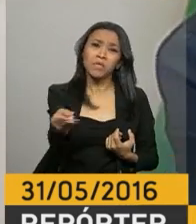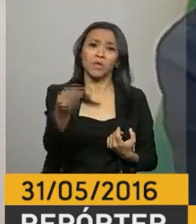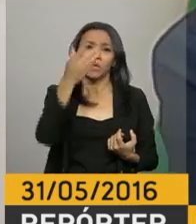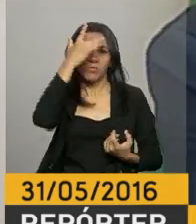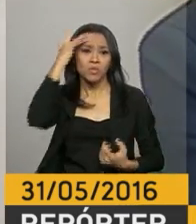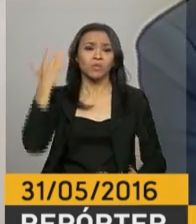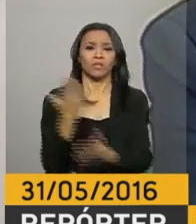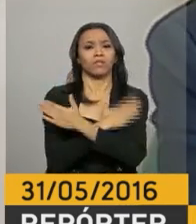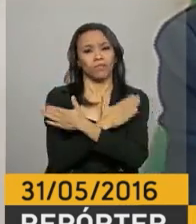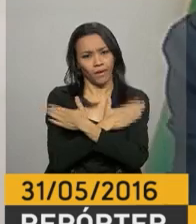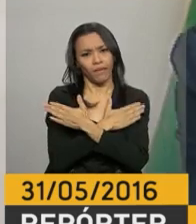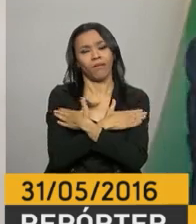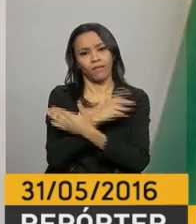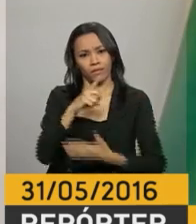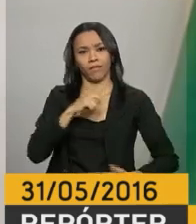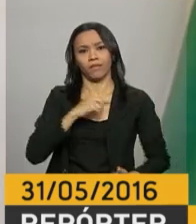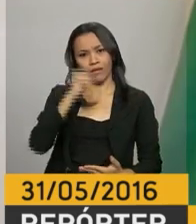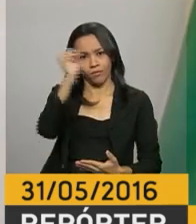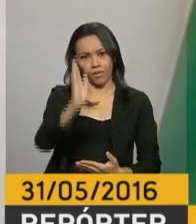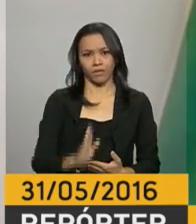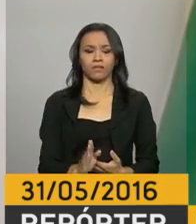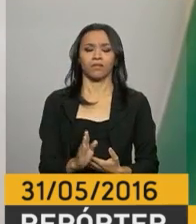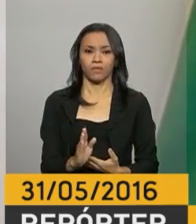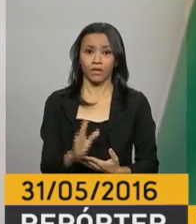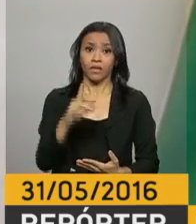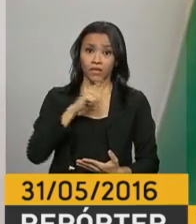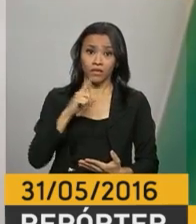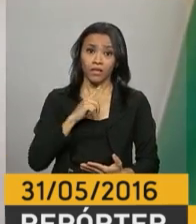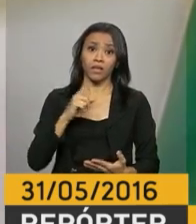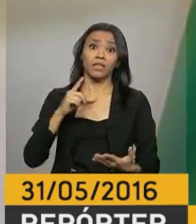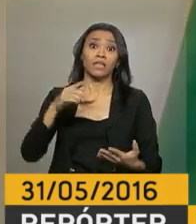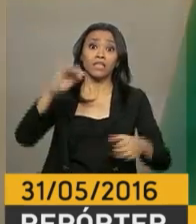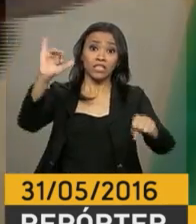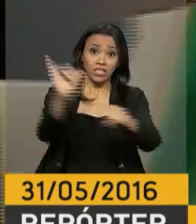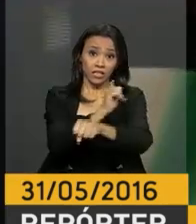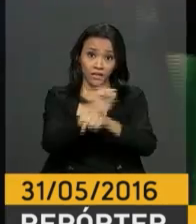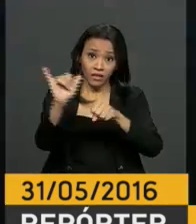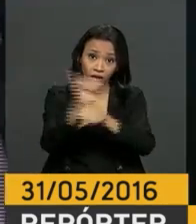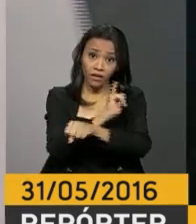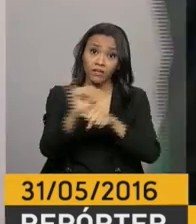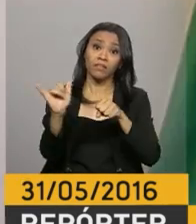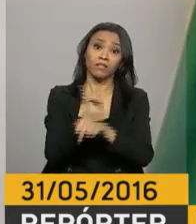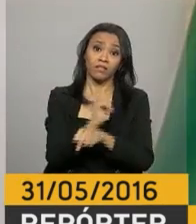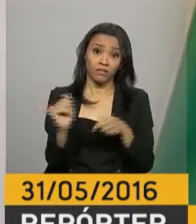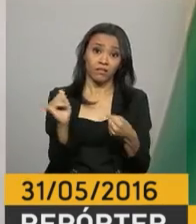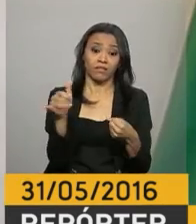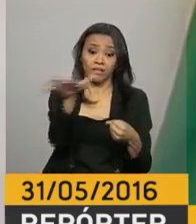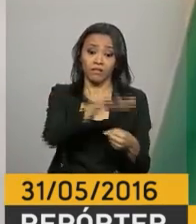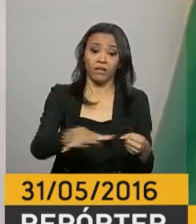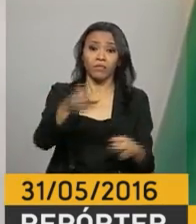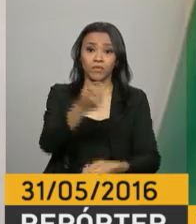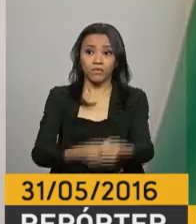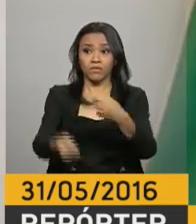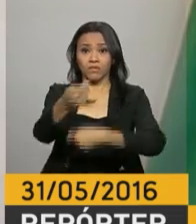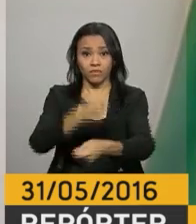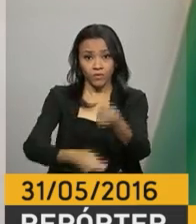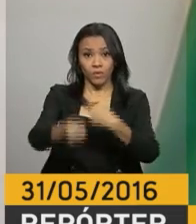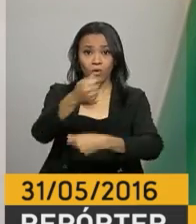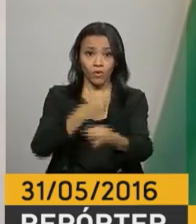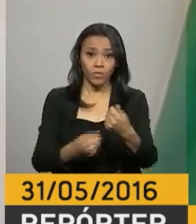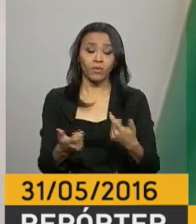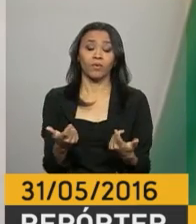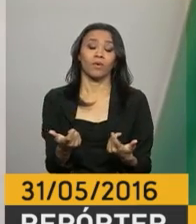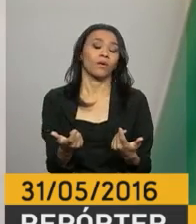que hoje existem no país e que exigem medidas no âmbito econômico do maior vigor, da maior força, para que